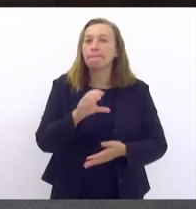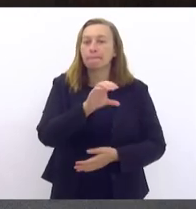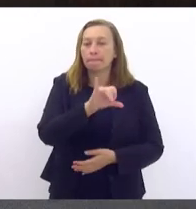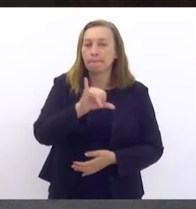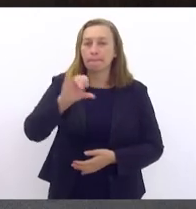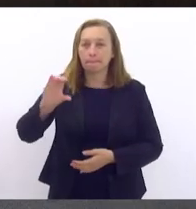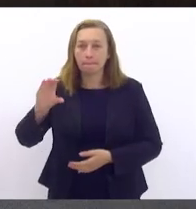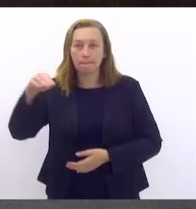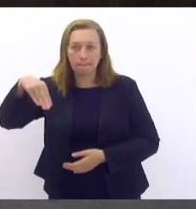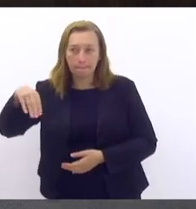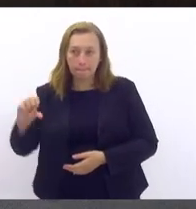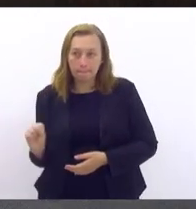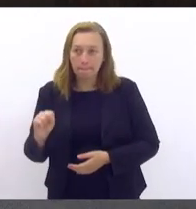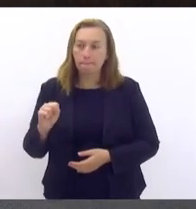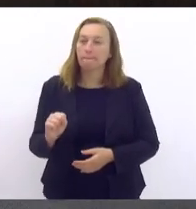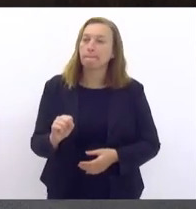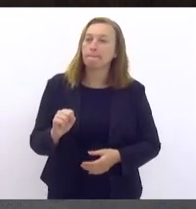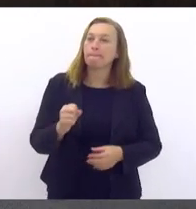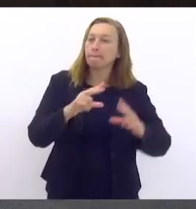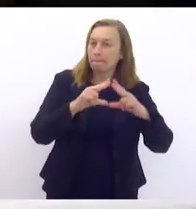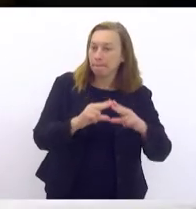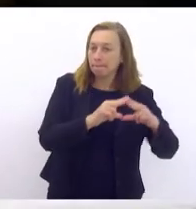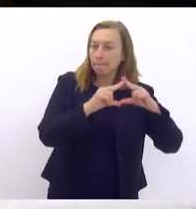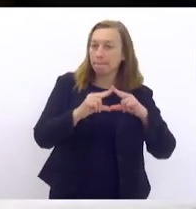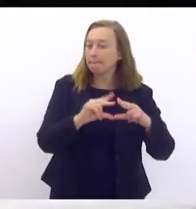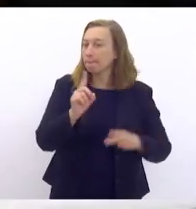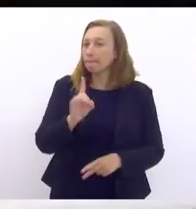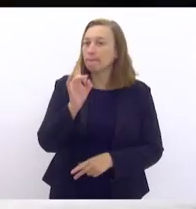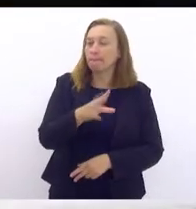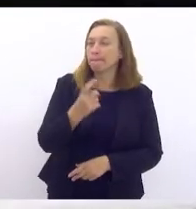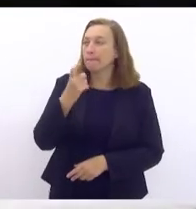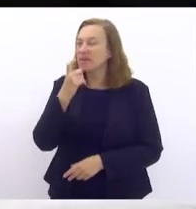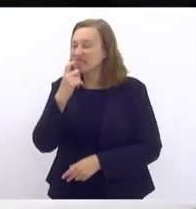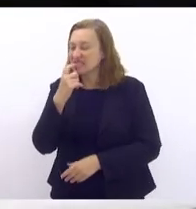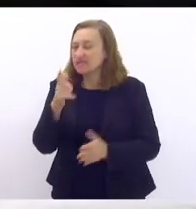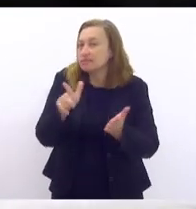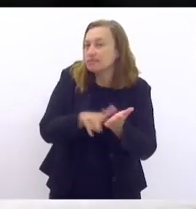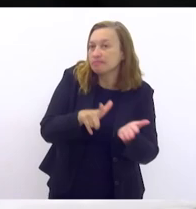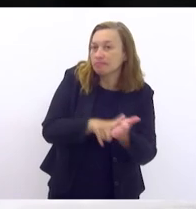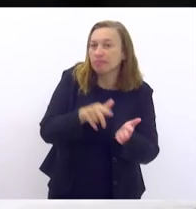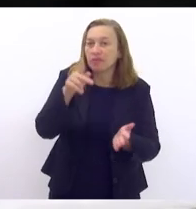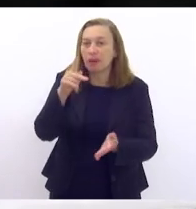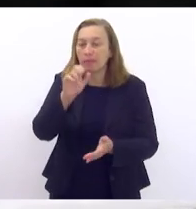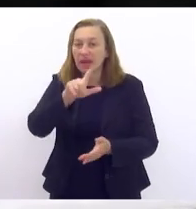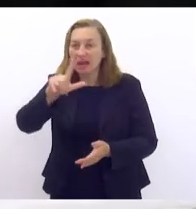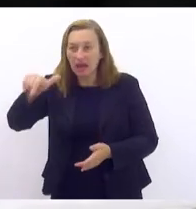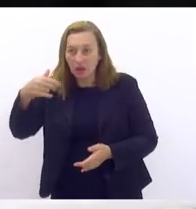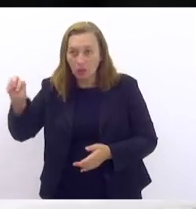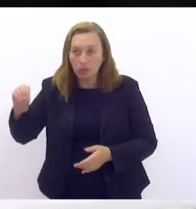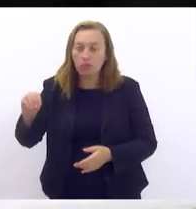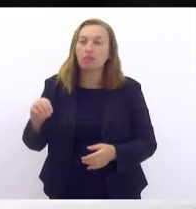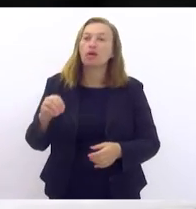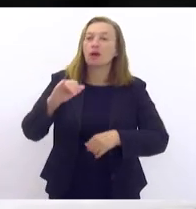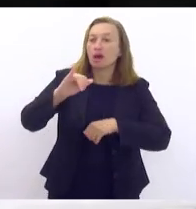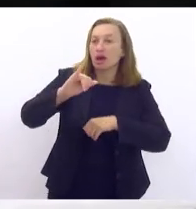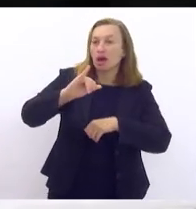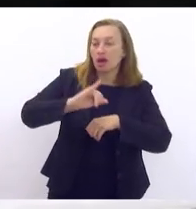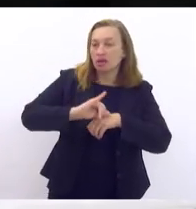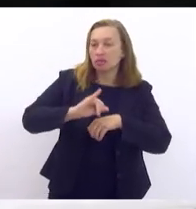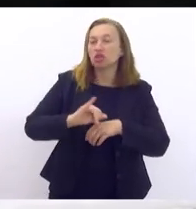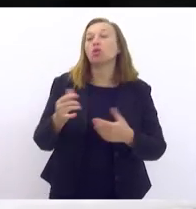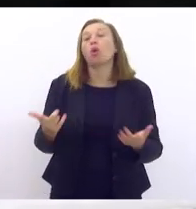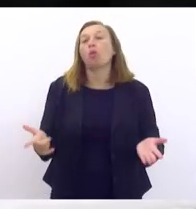ICMS para cadeia de reciclagem não só do plástico mas como do plástico papel papelão alumínio é uma lei